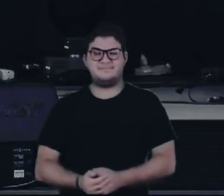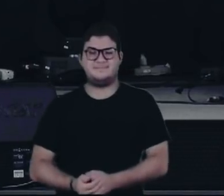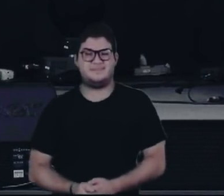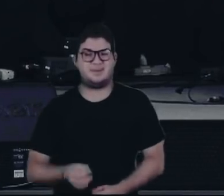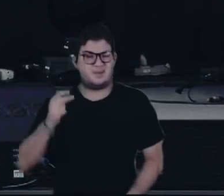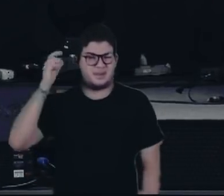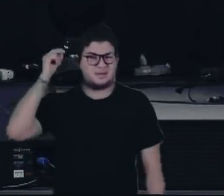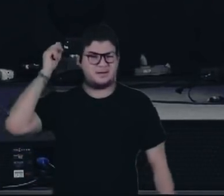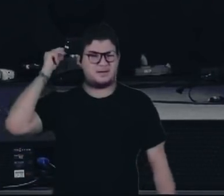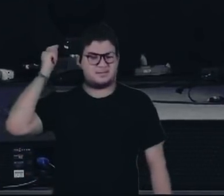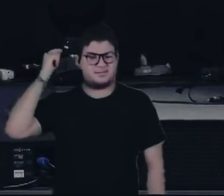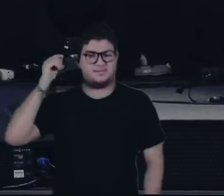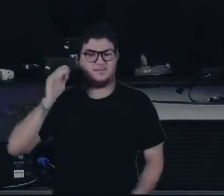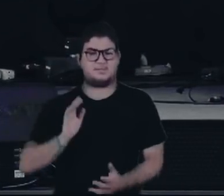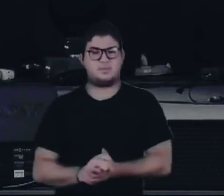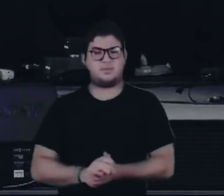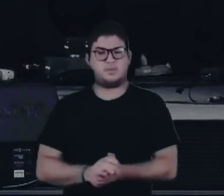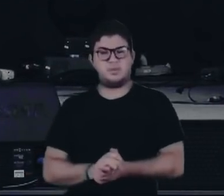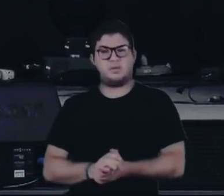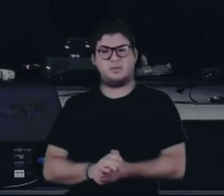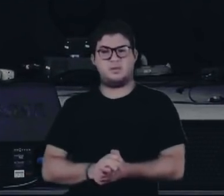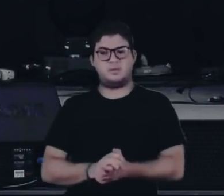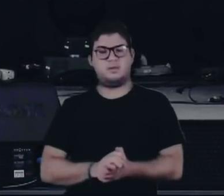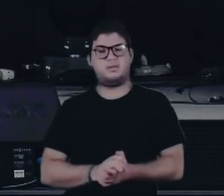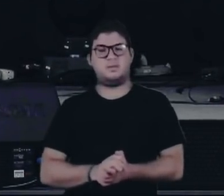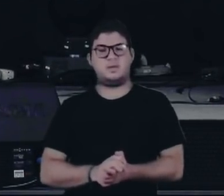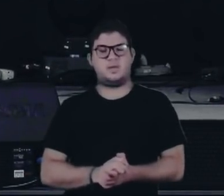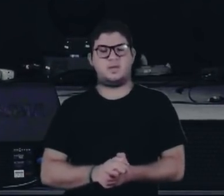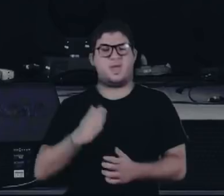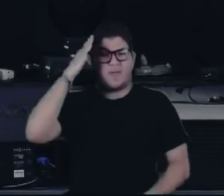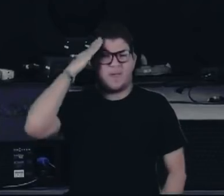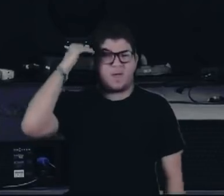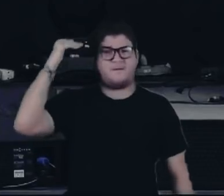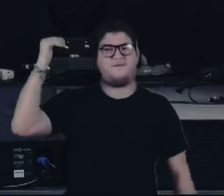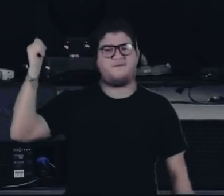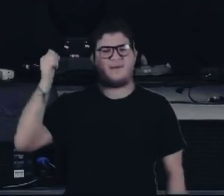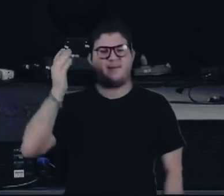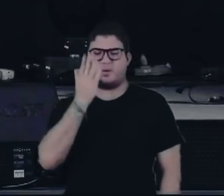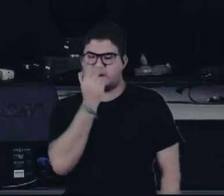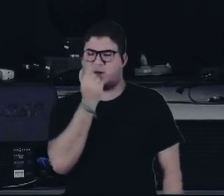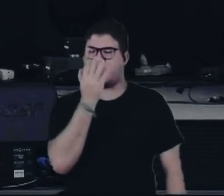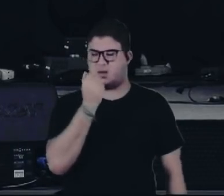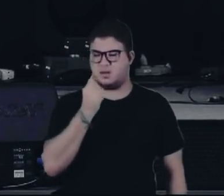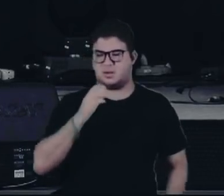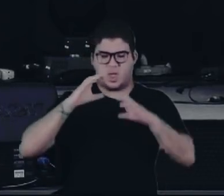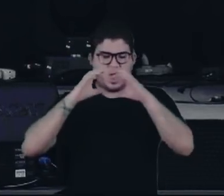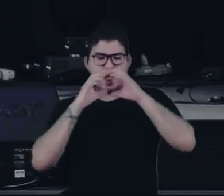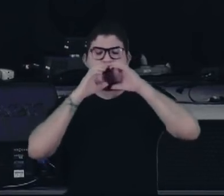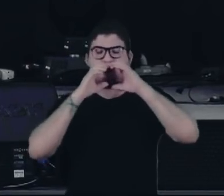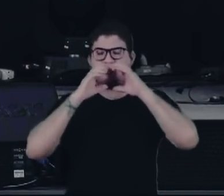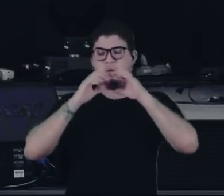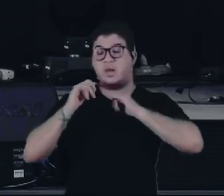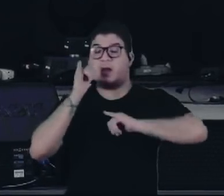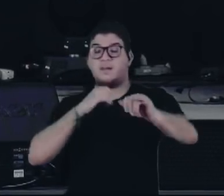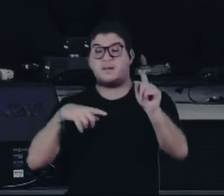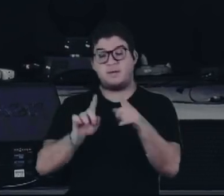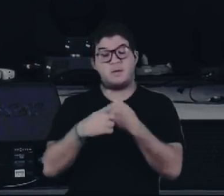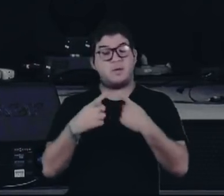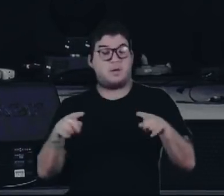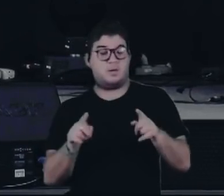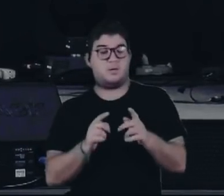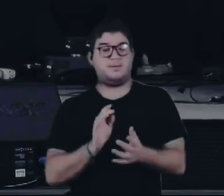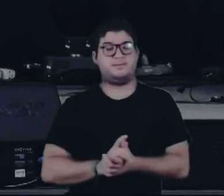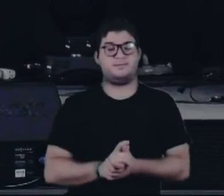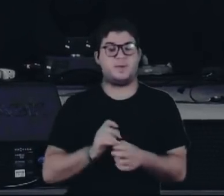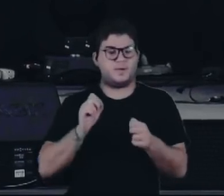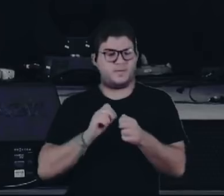Naquela época, a Mac era a cadeia de fast food mais conhecida que existia. Veja que coisa interessante. Eles cantavam uma musiquinha enquanto faziam